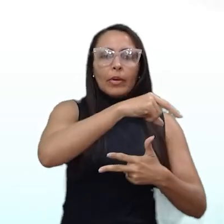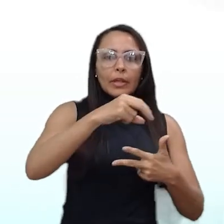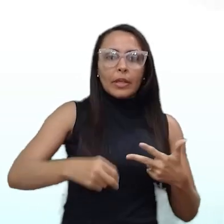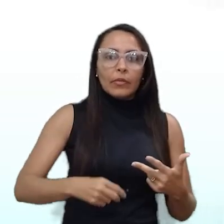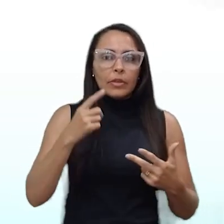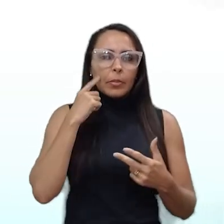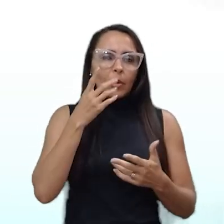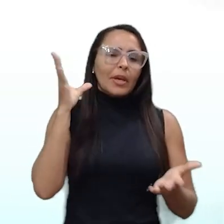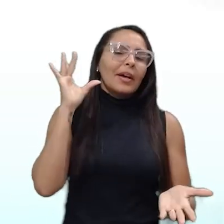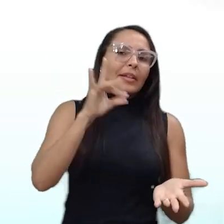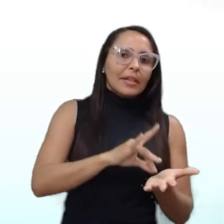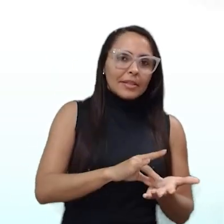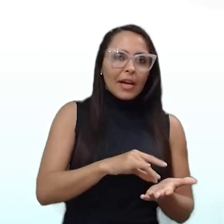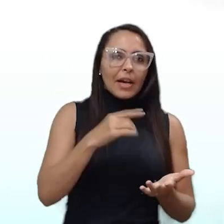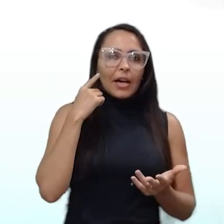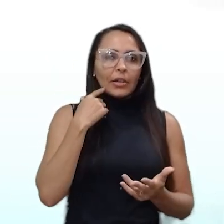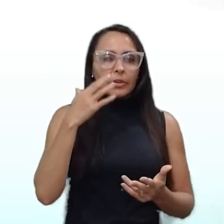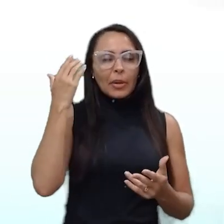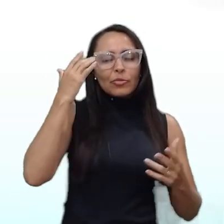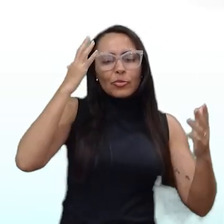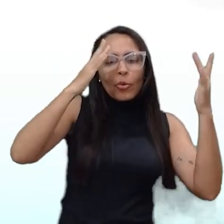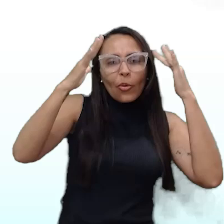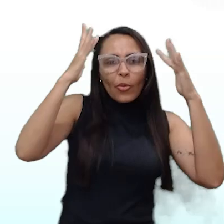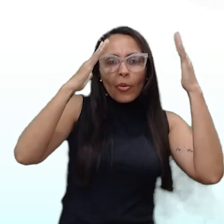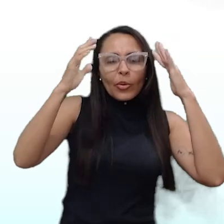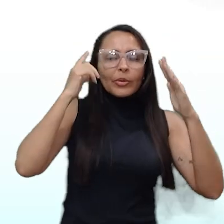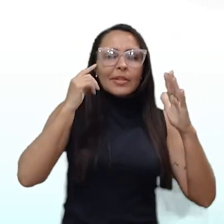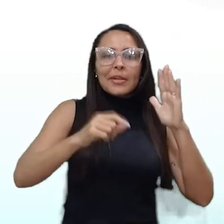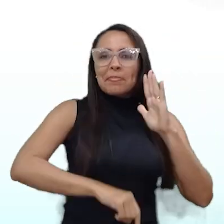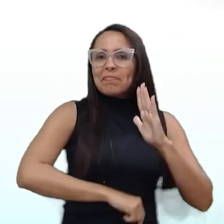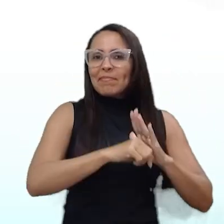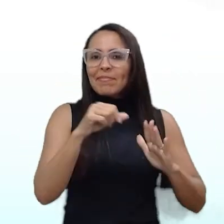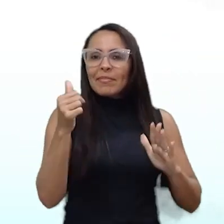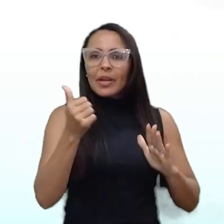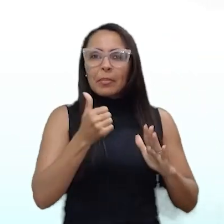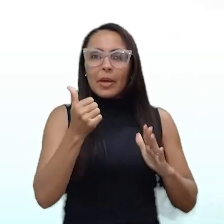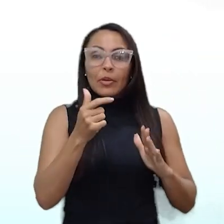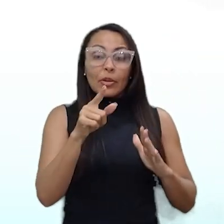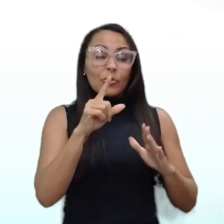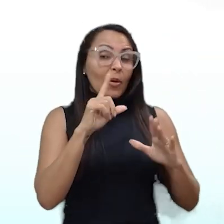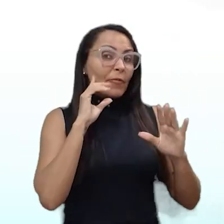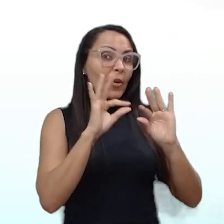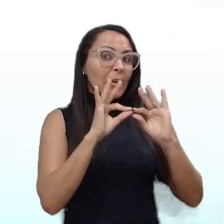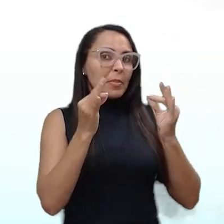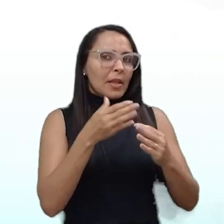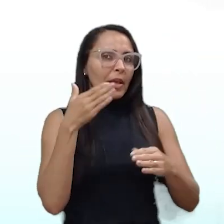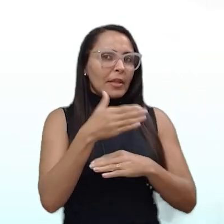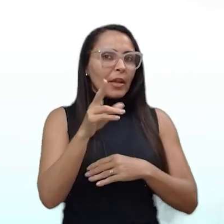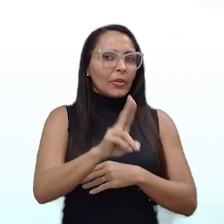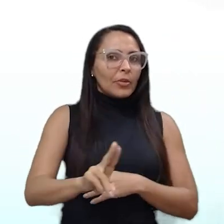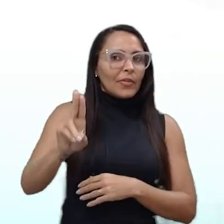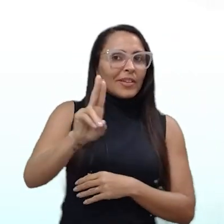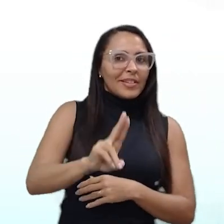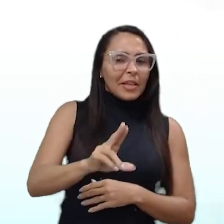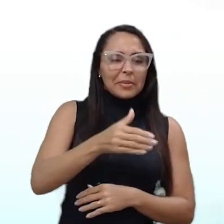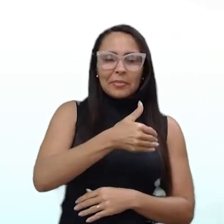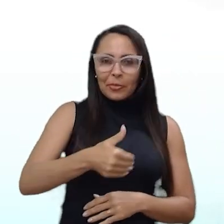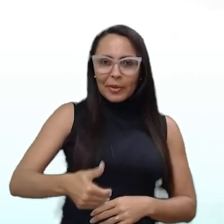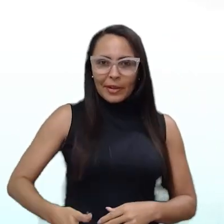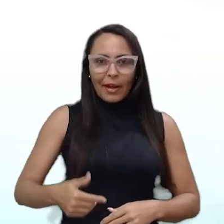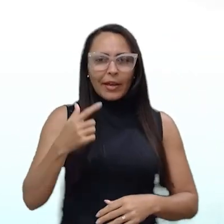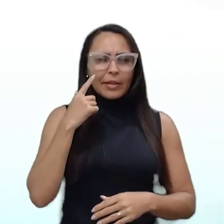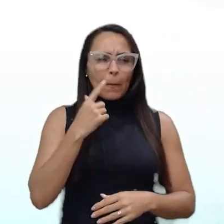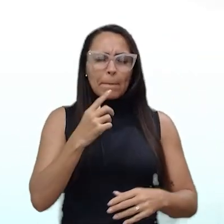vai poder realizar, quem sabe, o sonho de ser o primeiro da sua família a entrar numa universidade pública. Então,